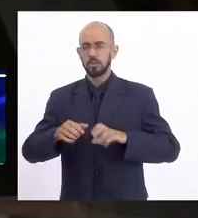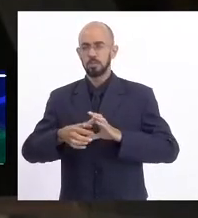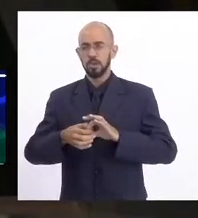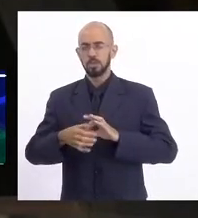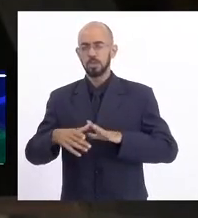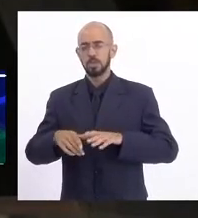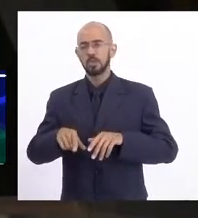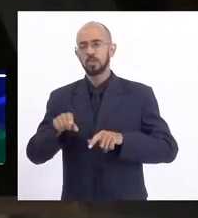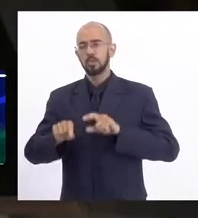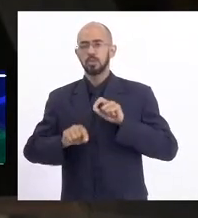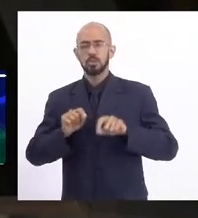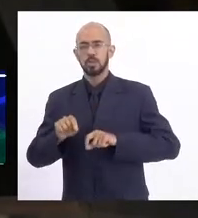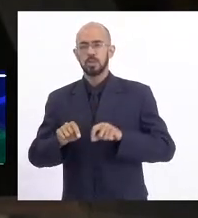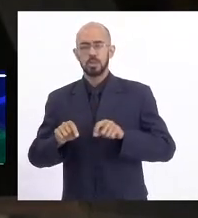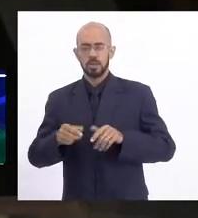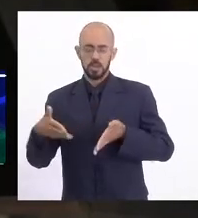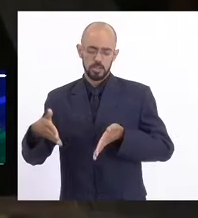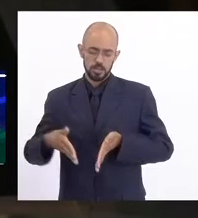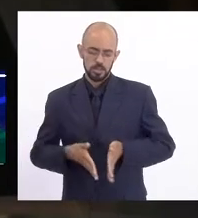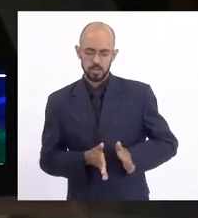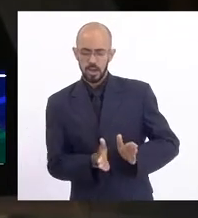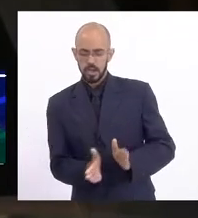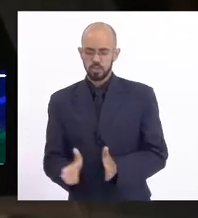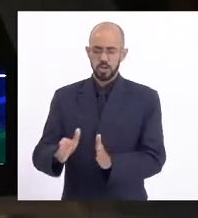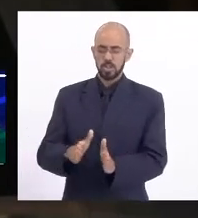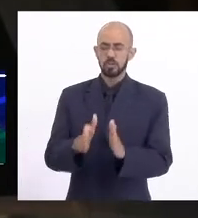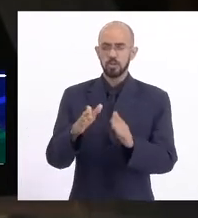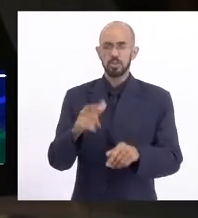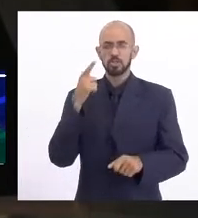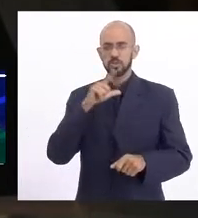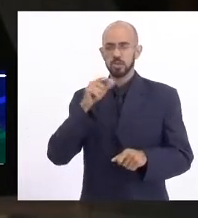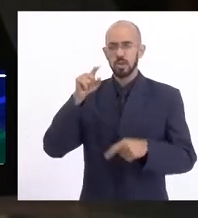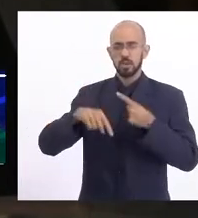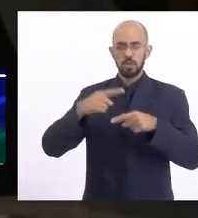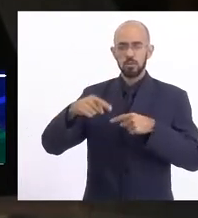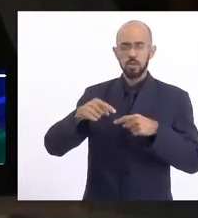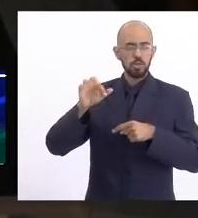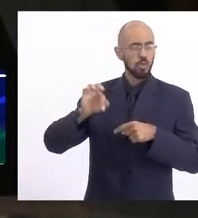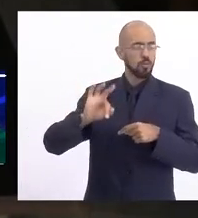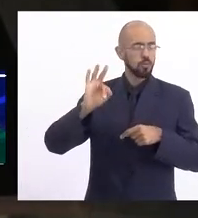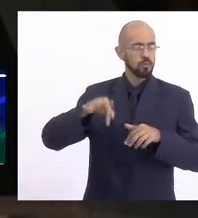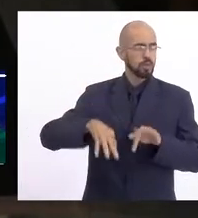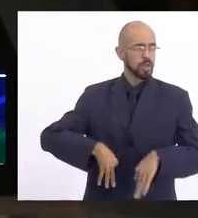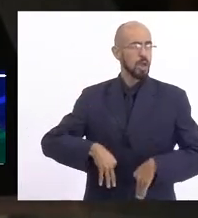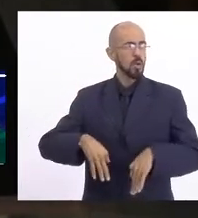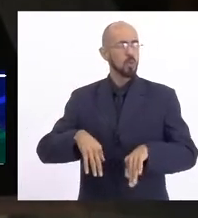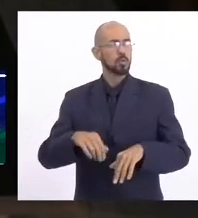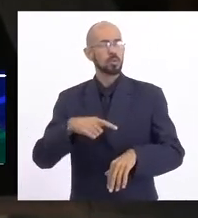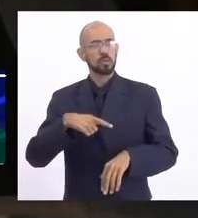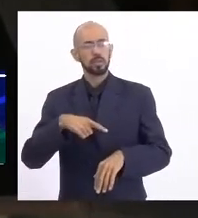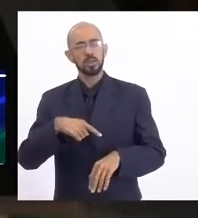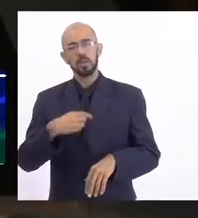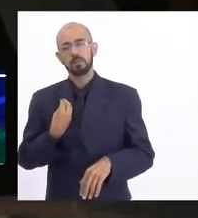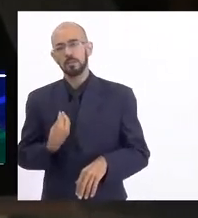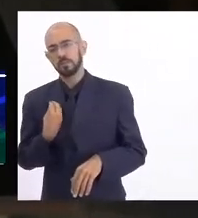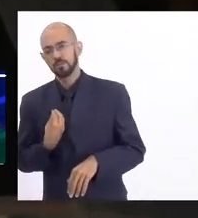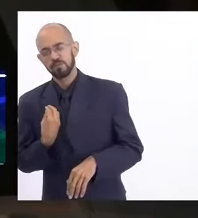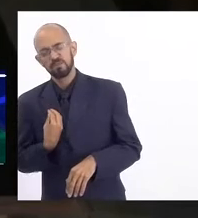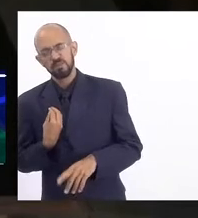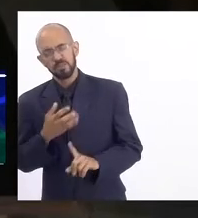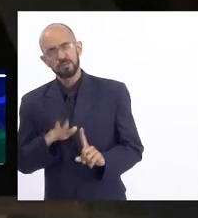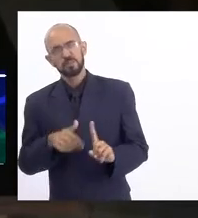possam, ao fim dessa trajetória laboral, ter uma vida digna, uma vida que permita